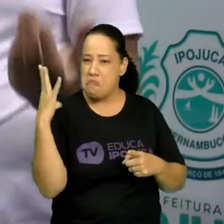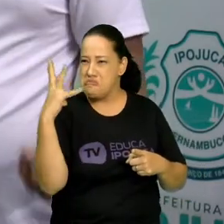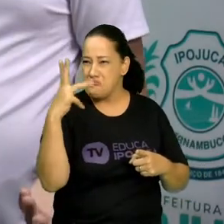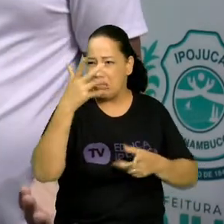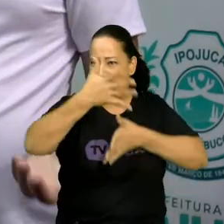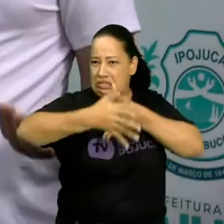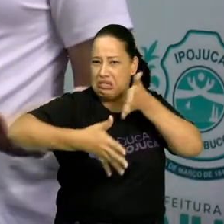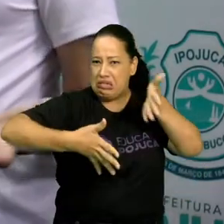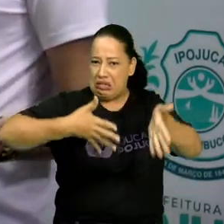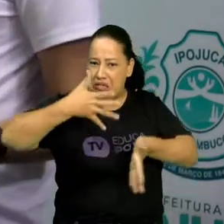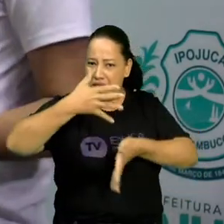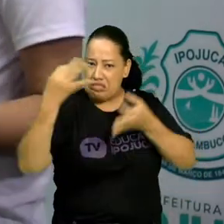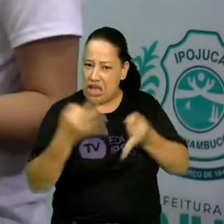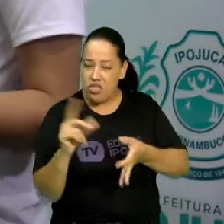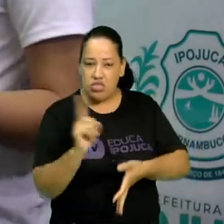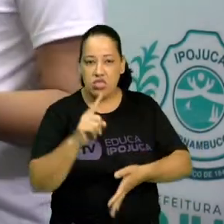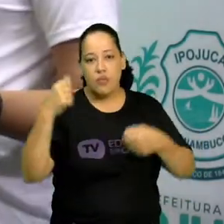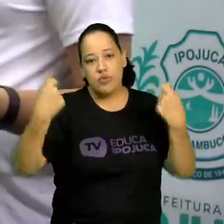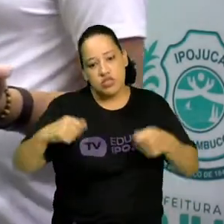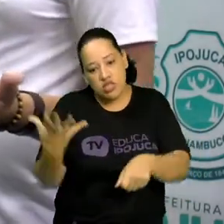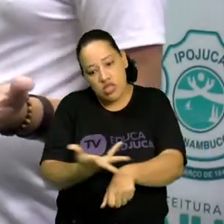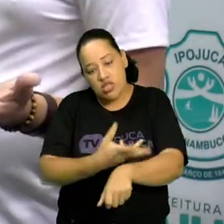é falar com emoção, ok?